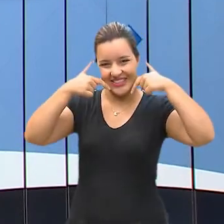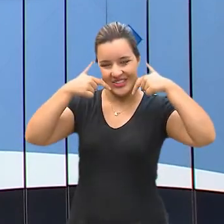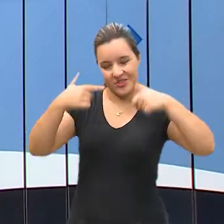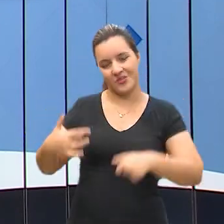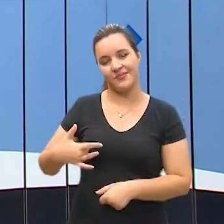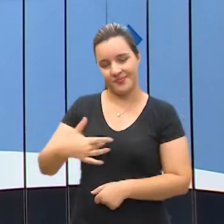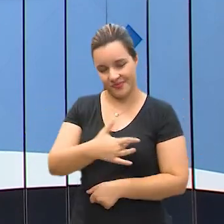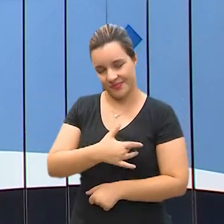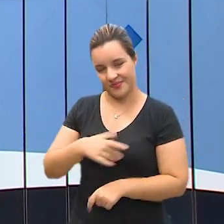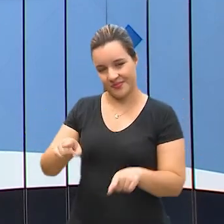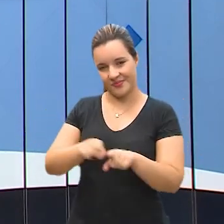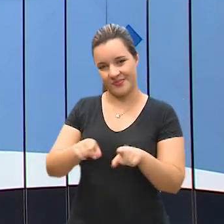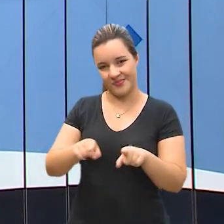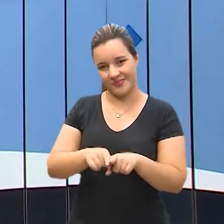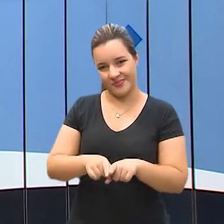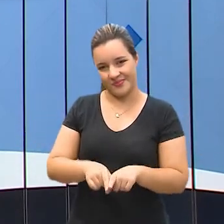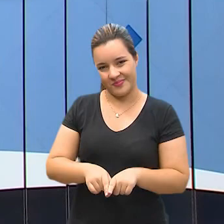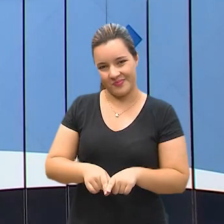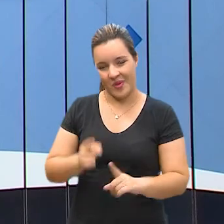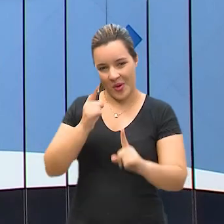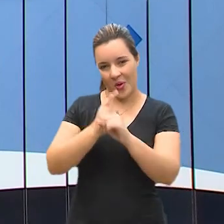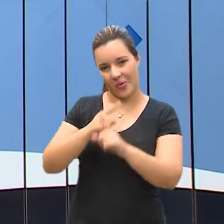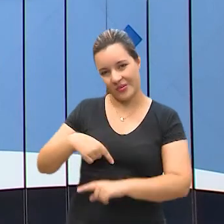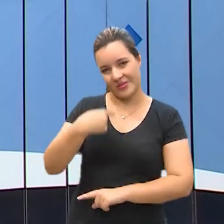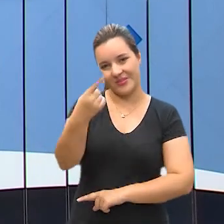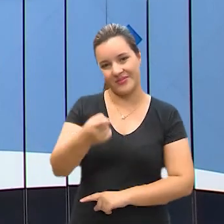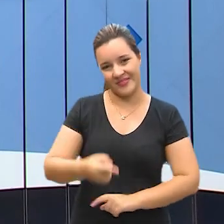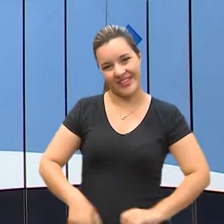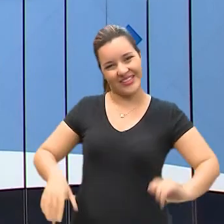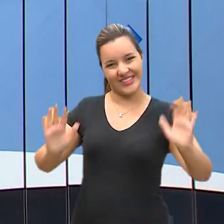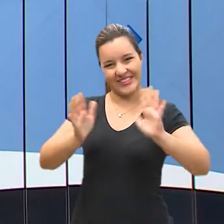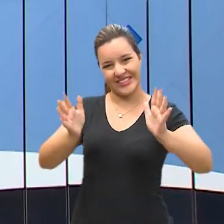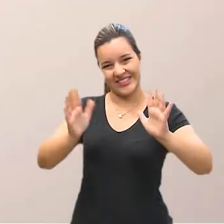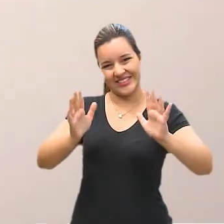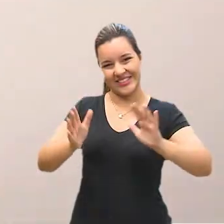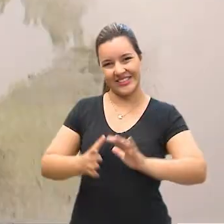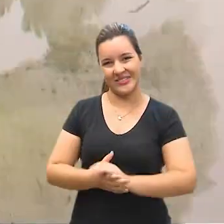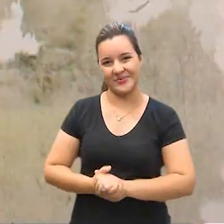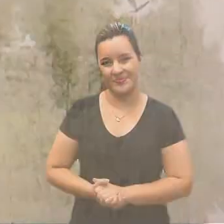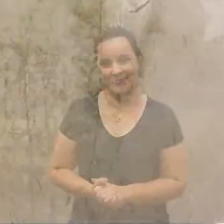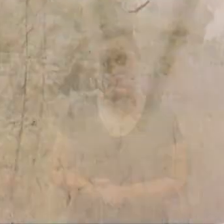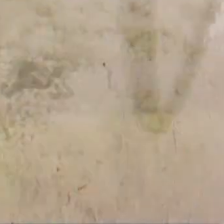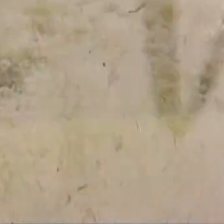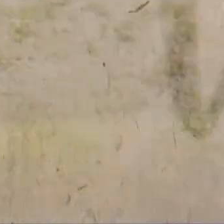e da sua saúde. Fique bem. Até nosso próximo encontro. Tchau!